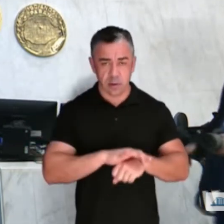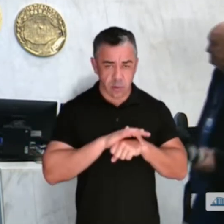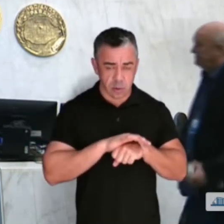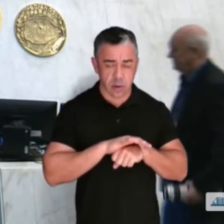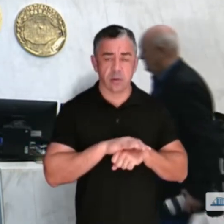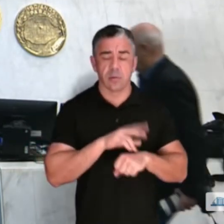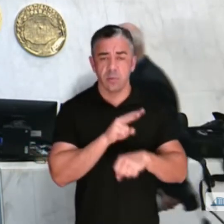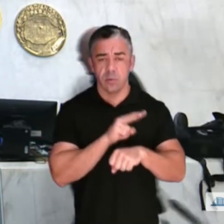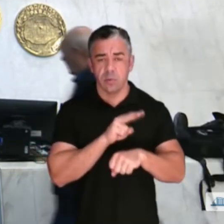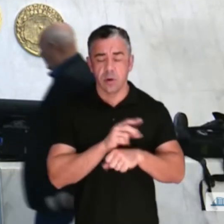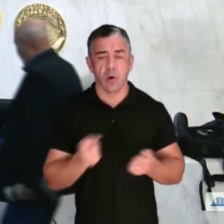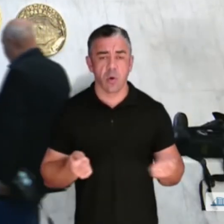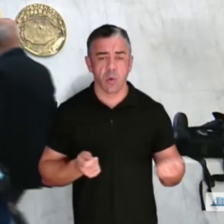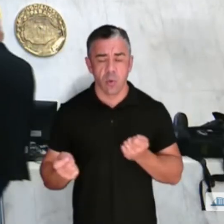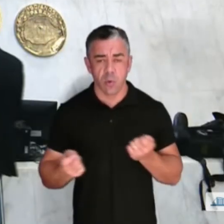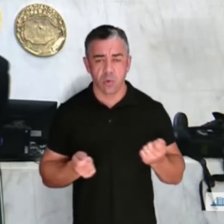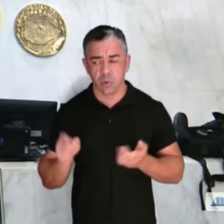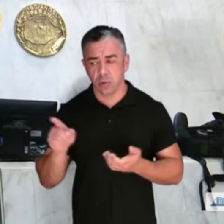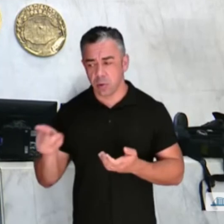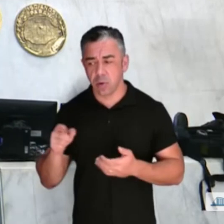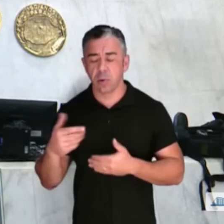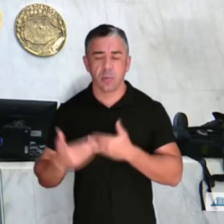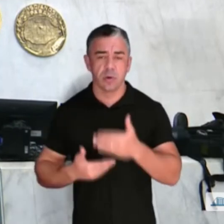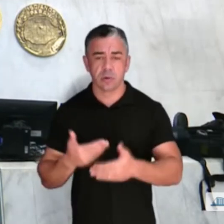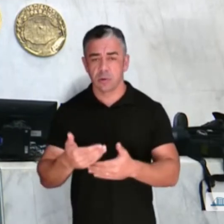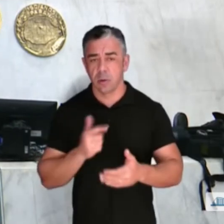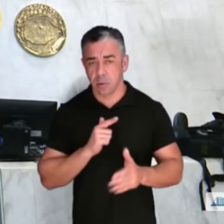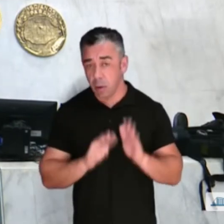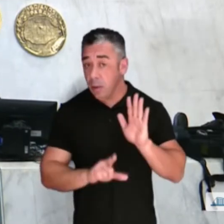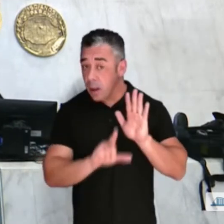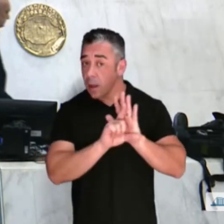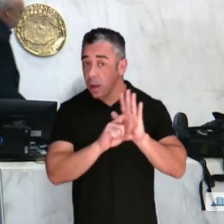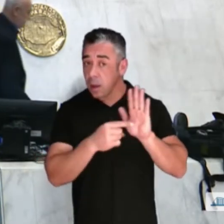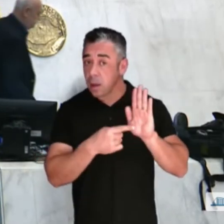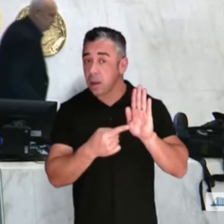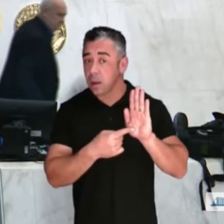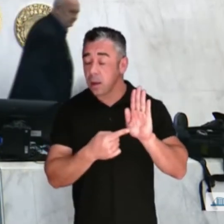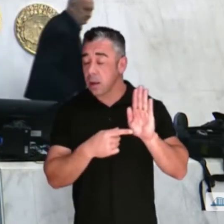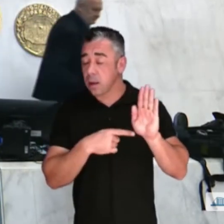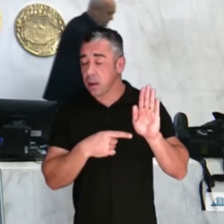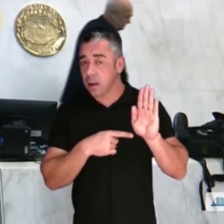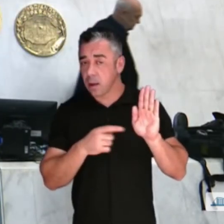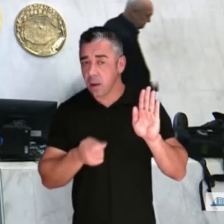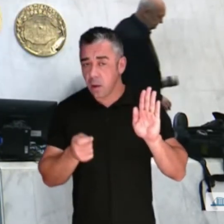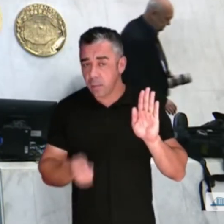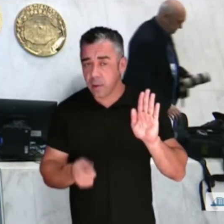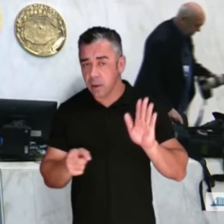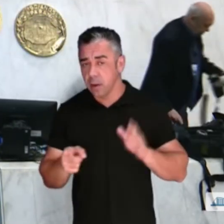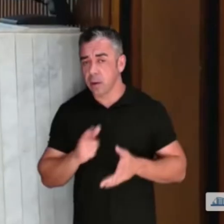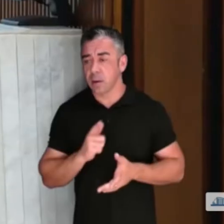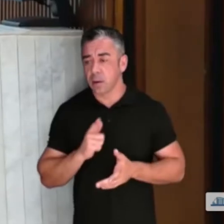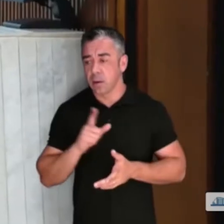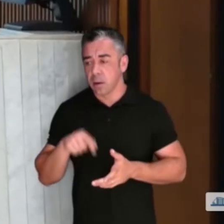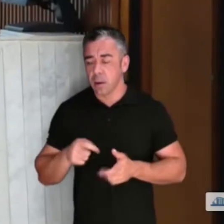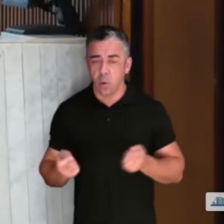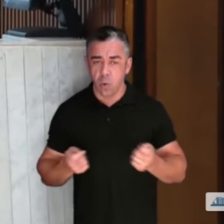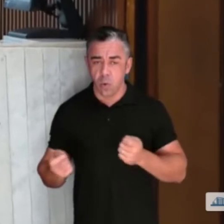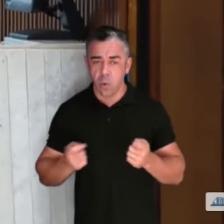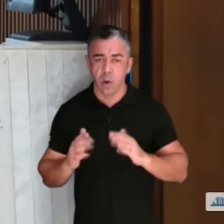Pública de controlar esse processo, que tem uma lei que obriga